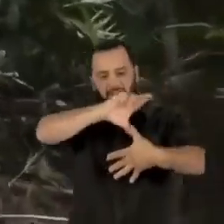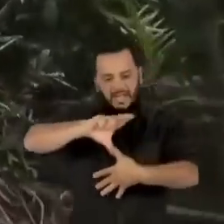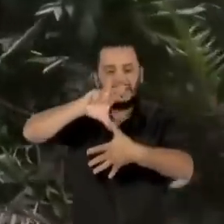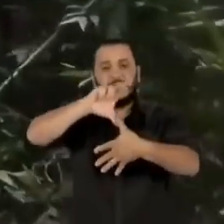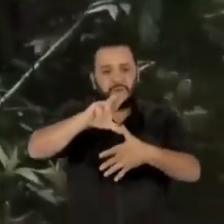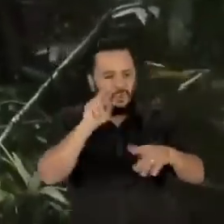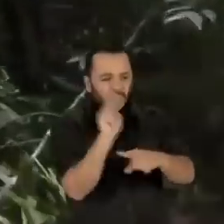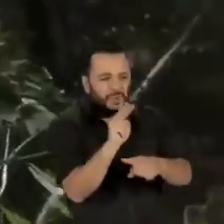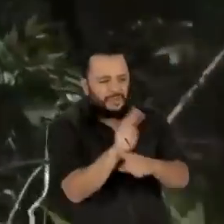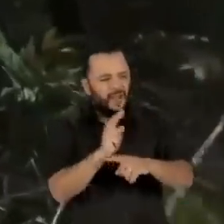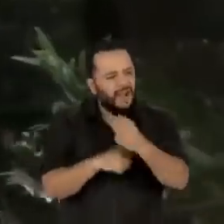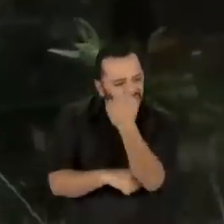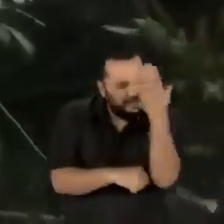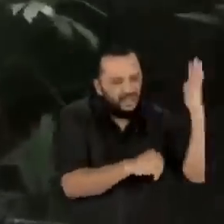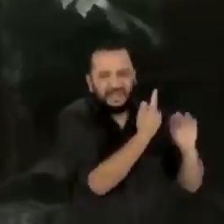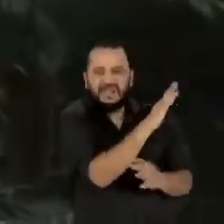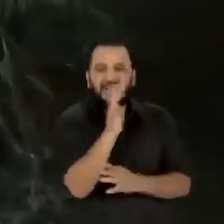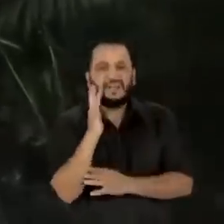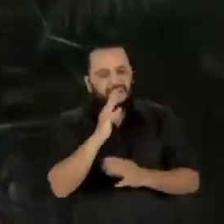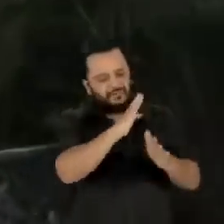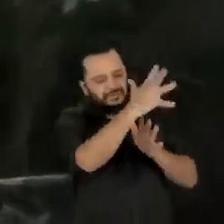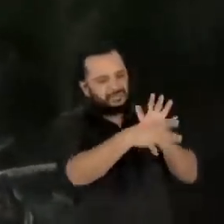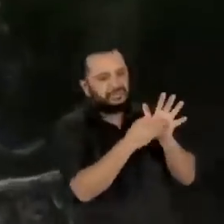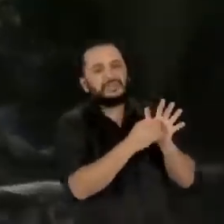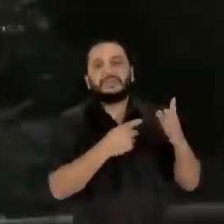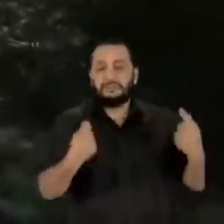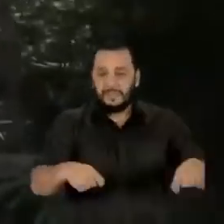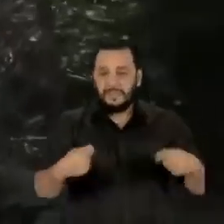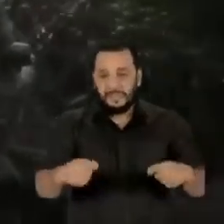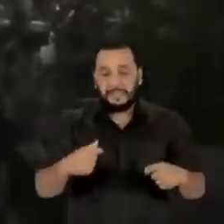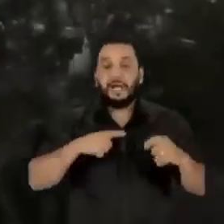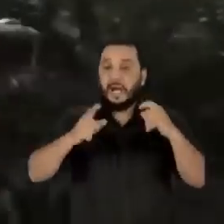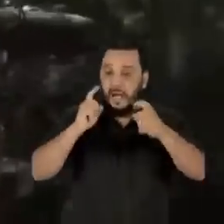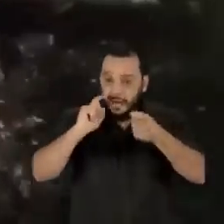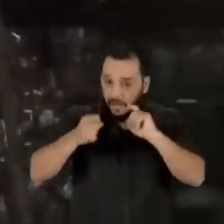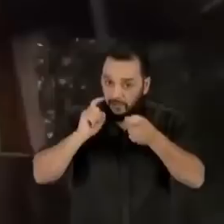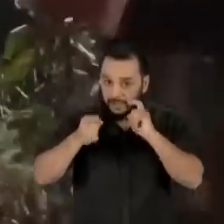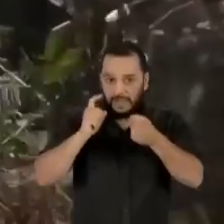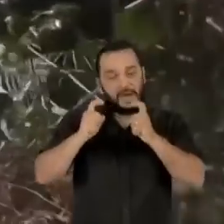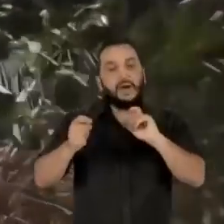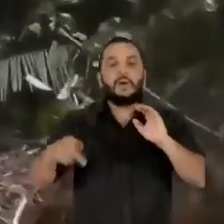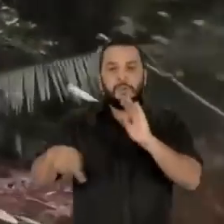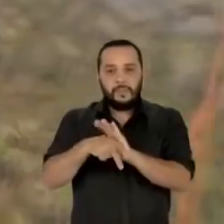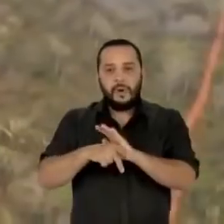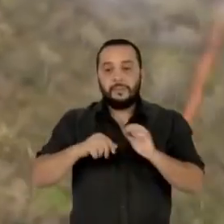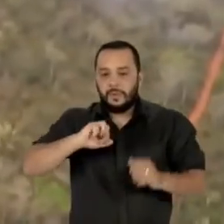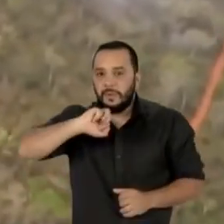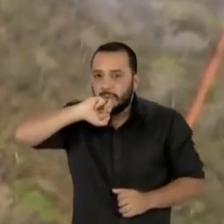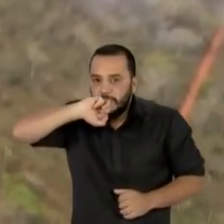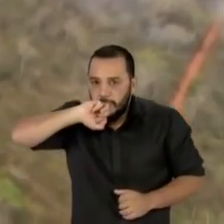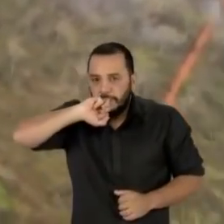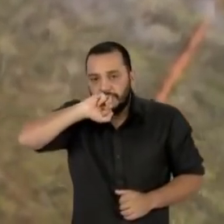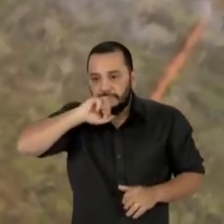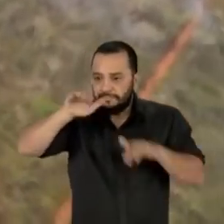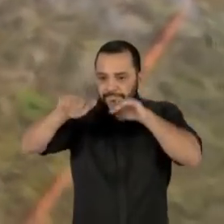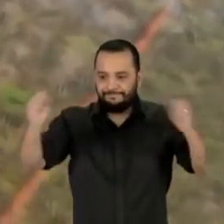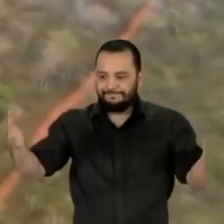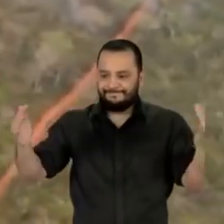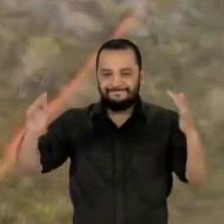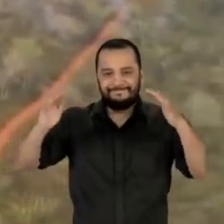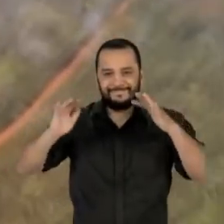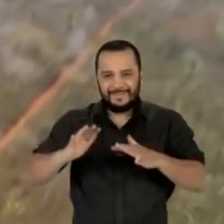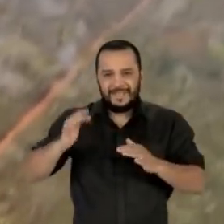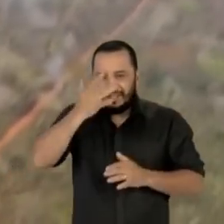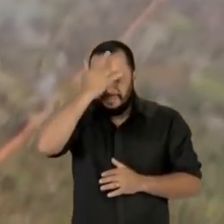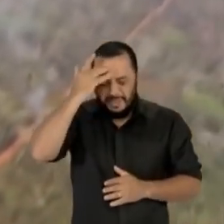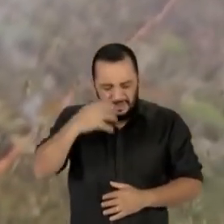a nota completa afirmando que a esperança pela proximidade do sino do amazônico convocado pelo papa francisco está agora manchada